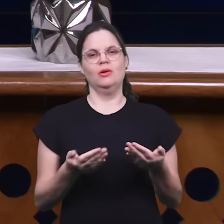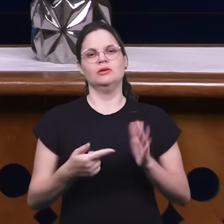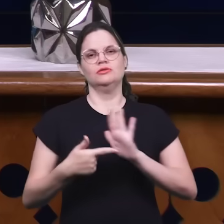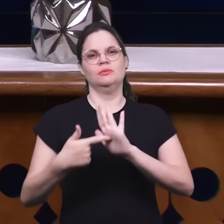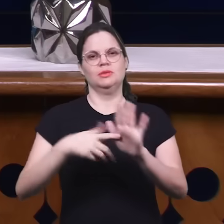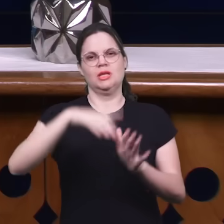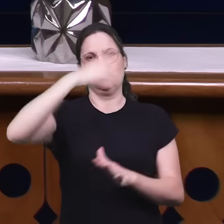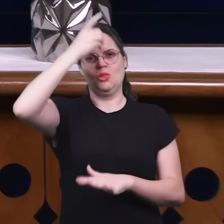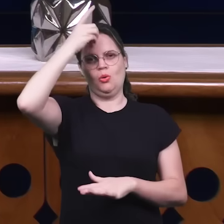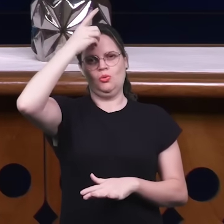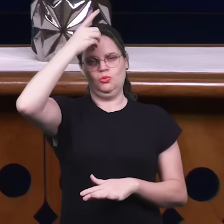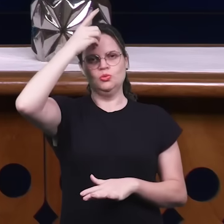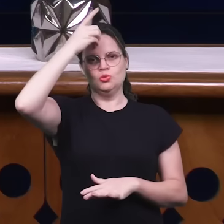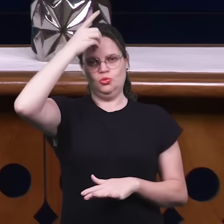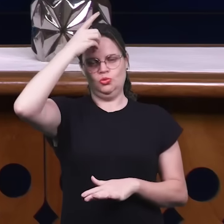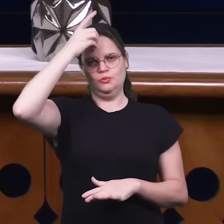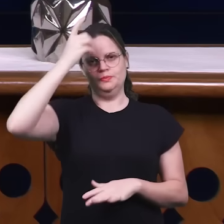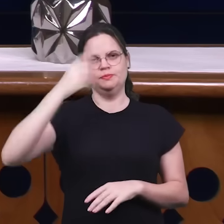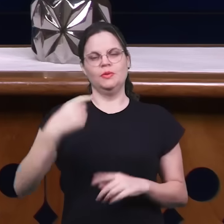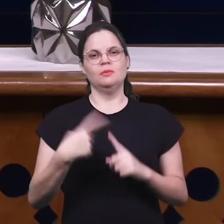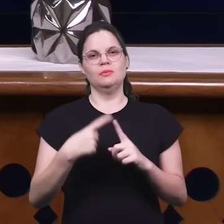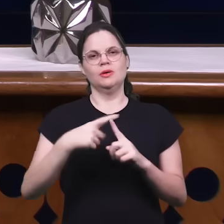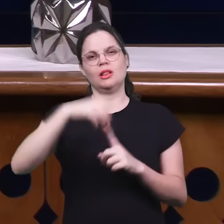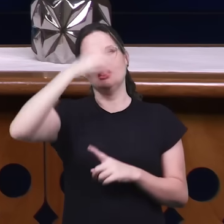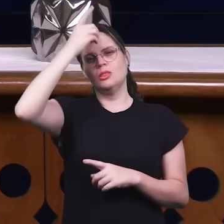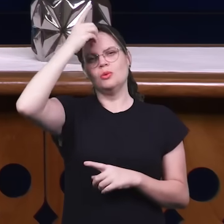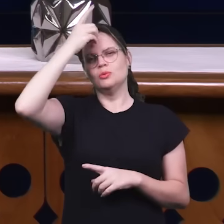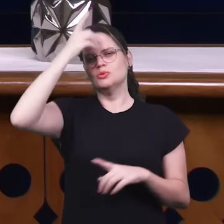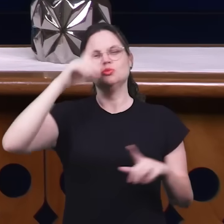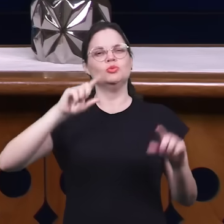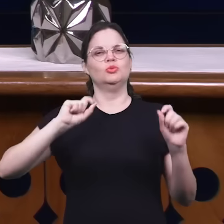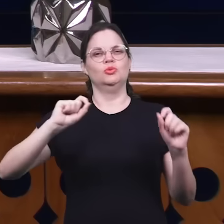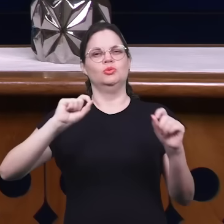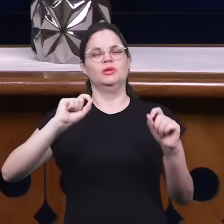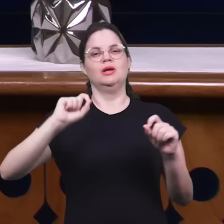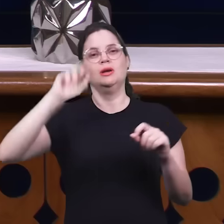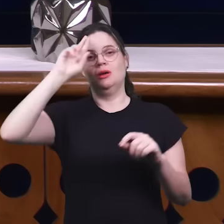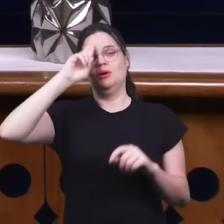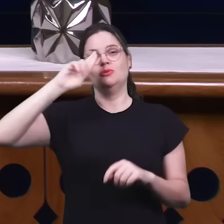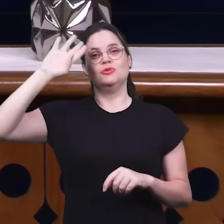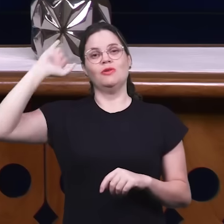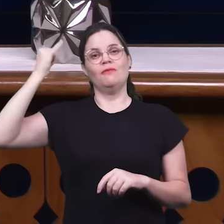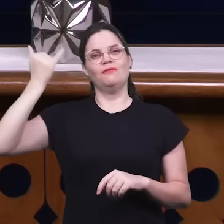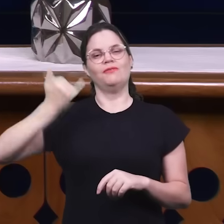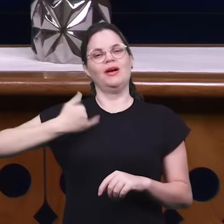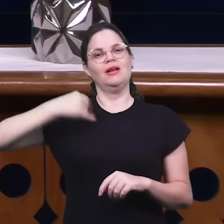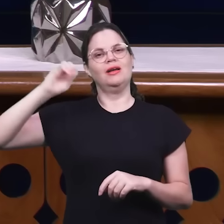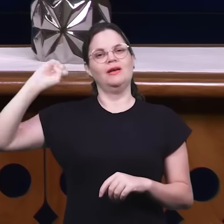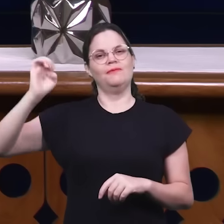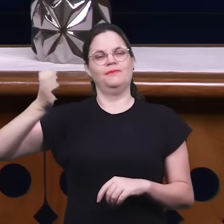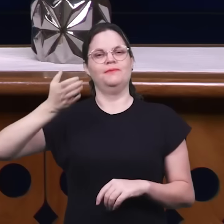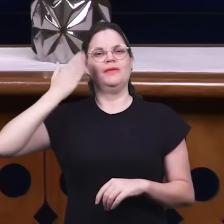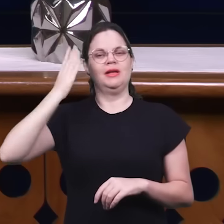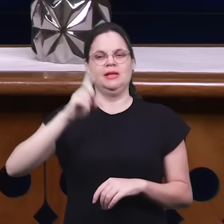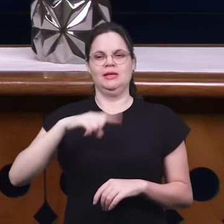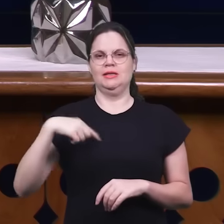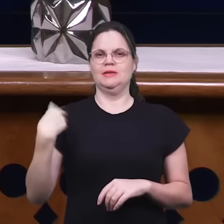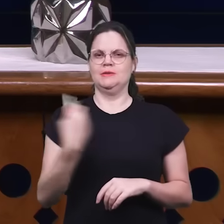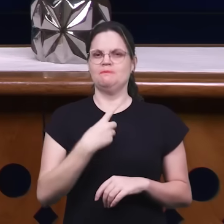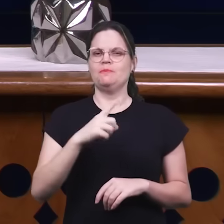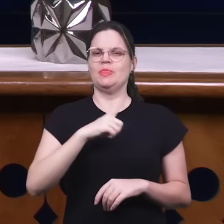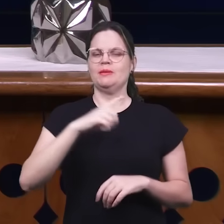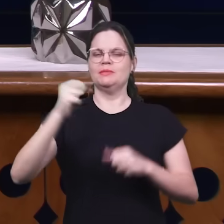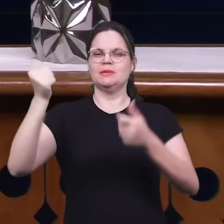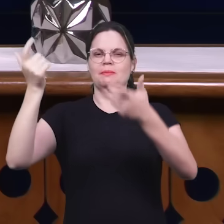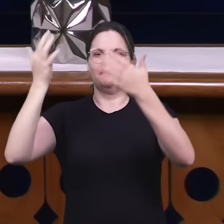dons espirituais. Este benefício, os dons espirituais, é um grande benefício que a Igreja tem desfrutado, de